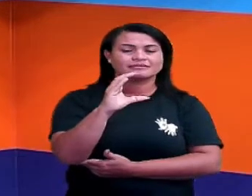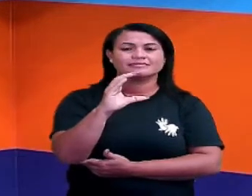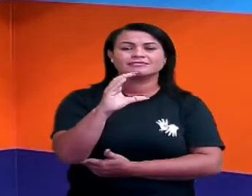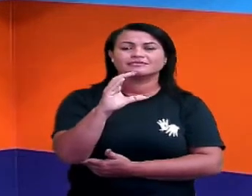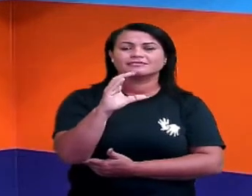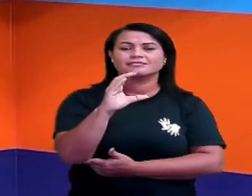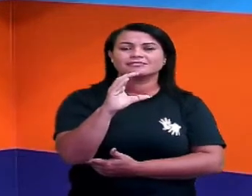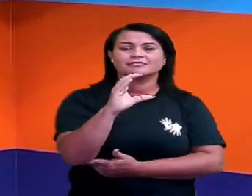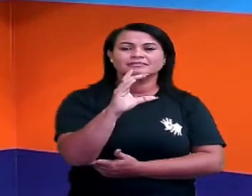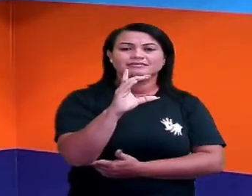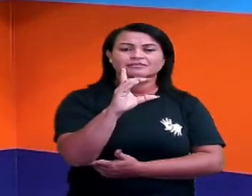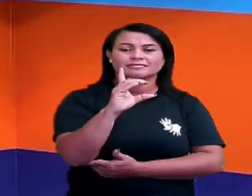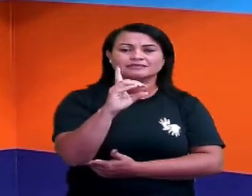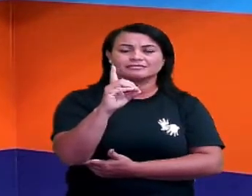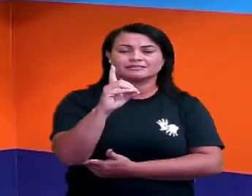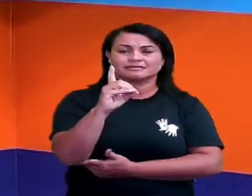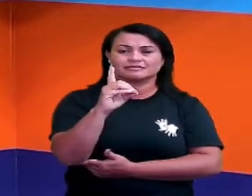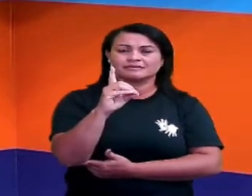C,